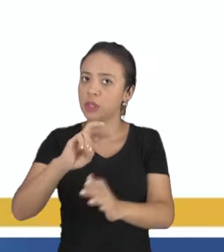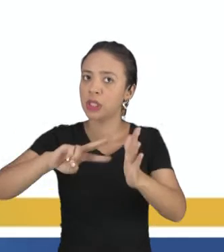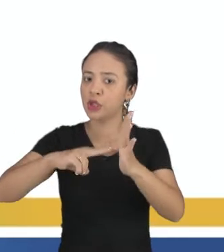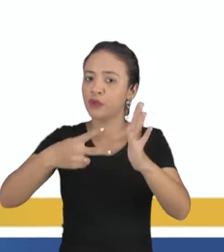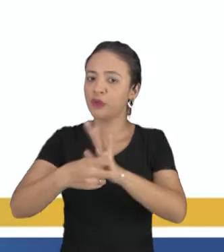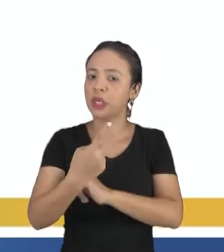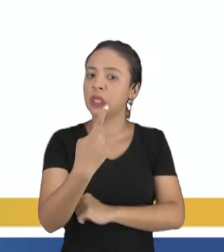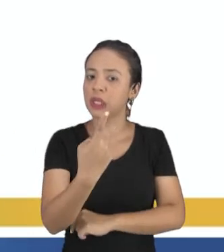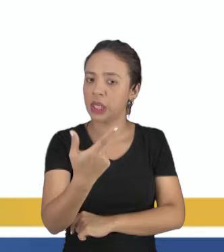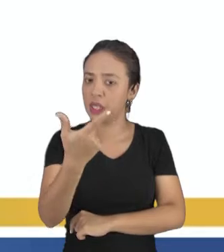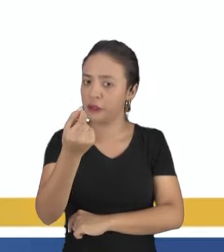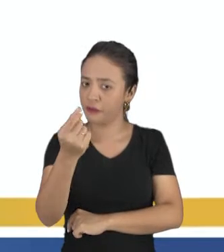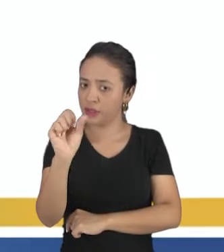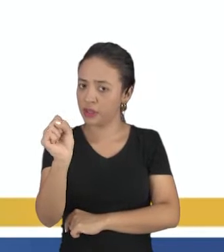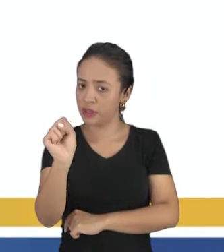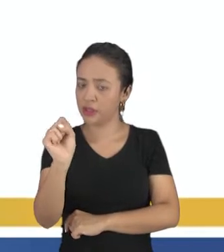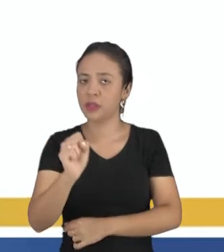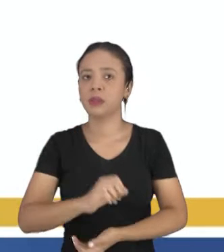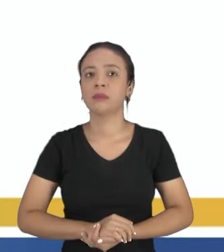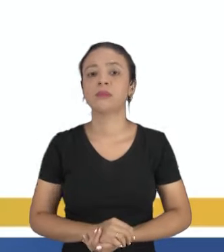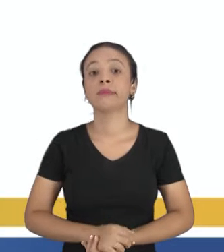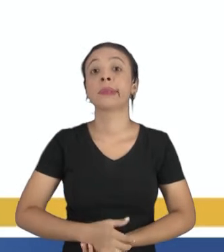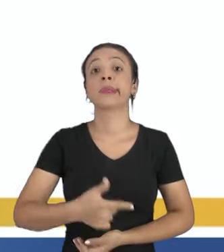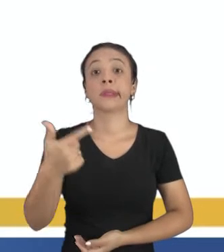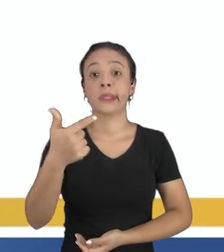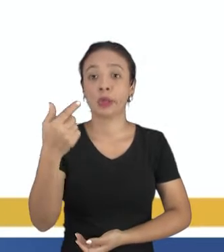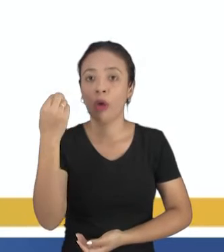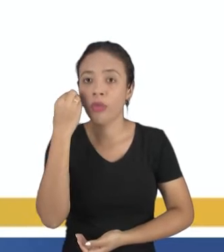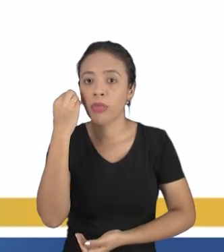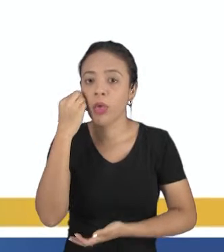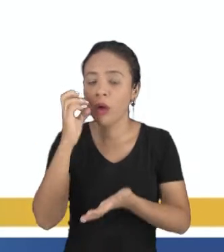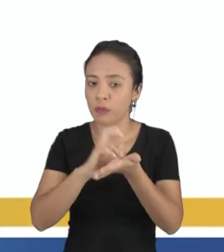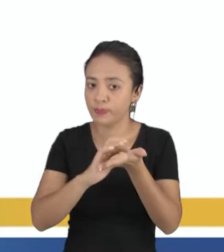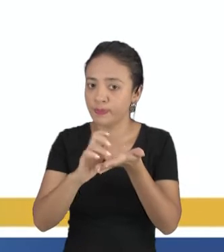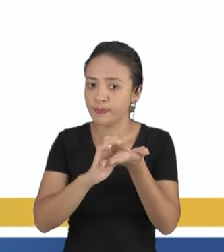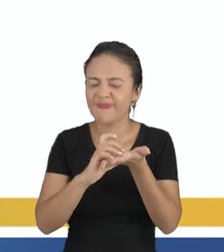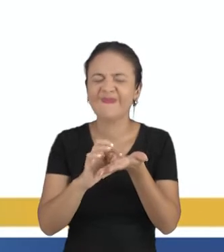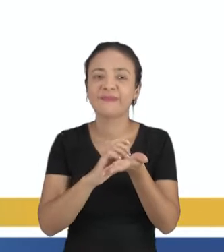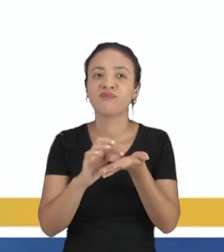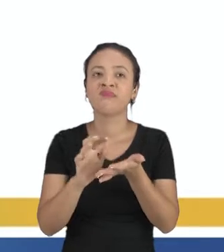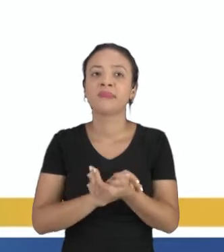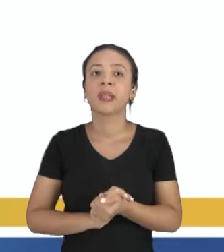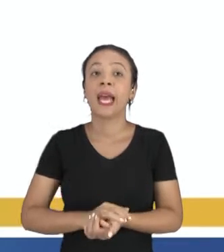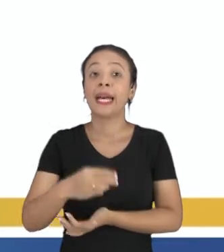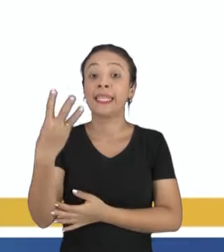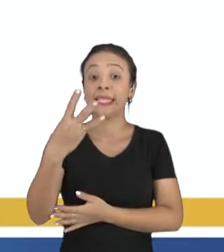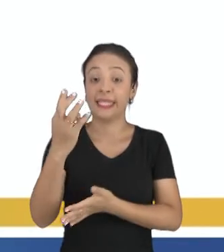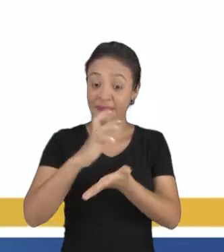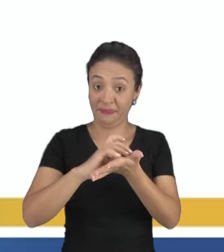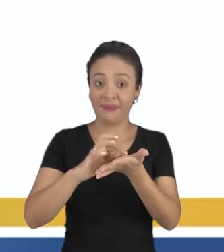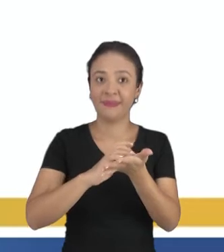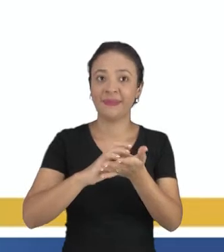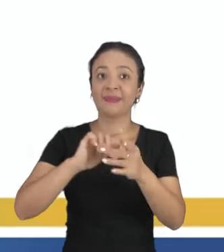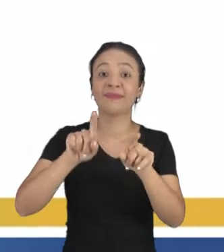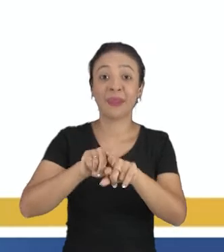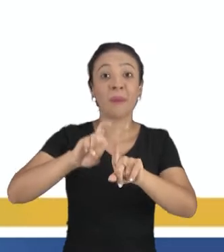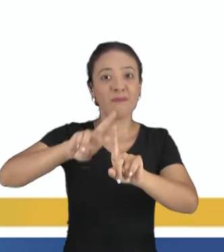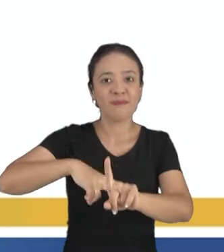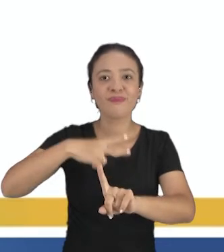120. Então, é a segunda digitação dele. Só que a terceira digitação duplica, é o